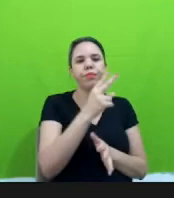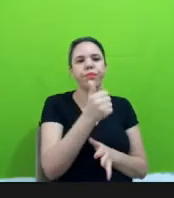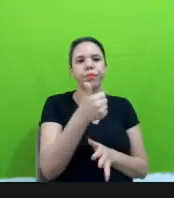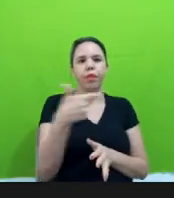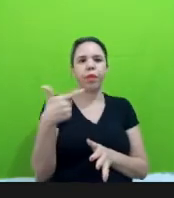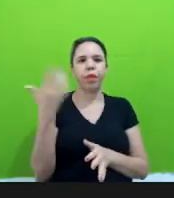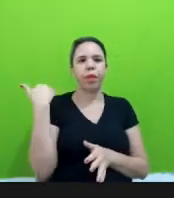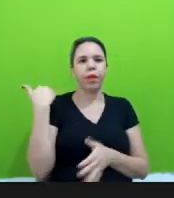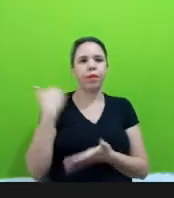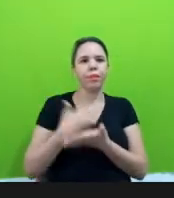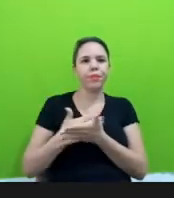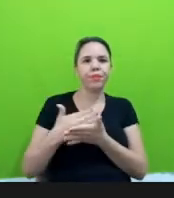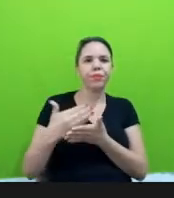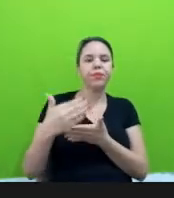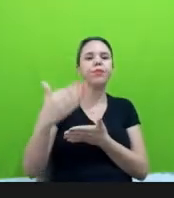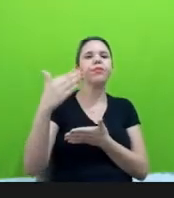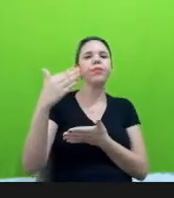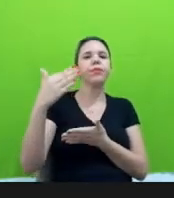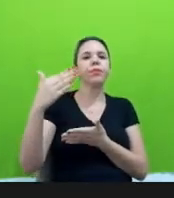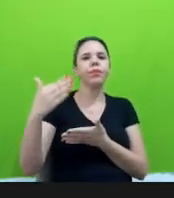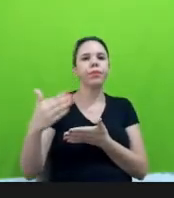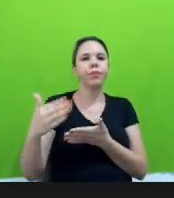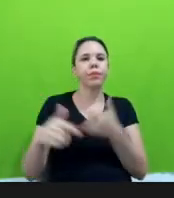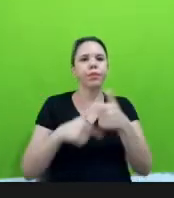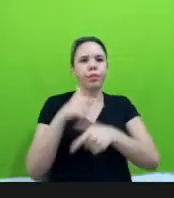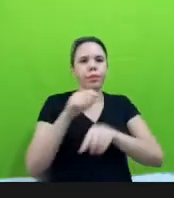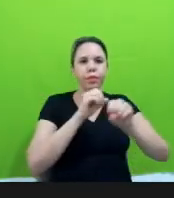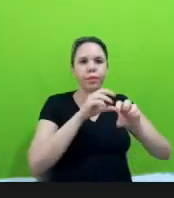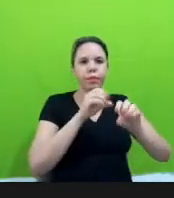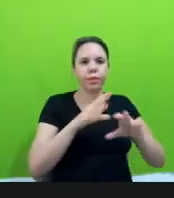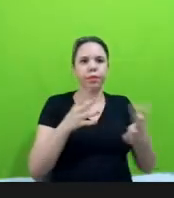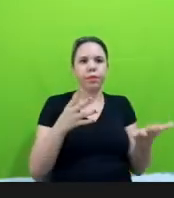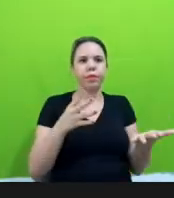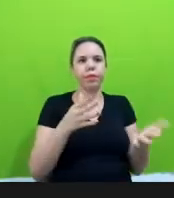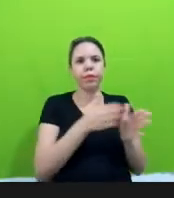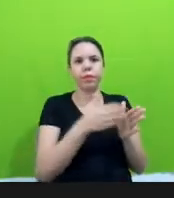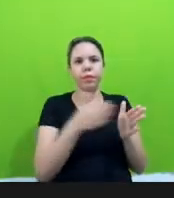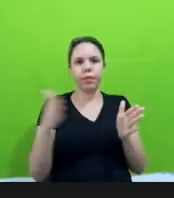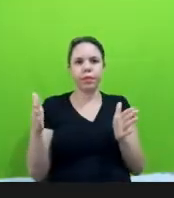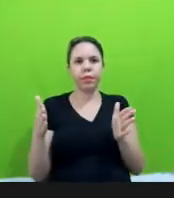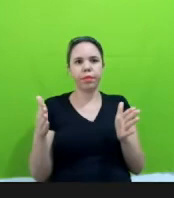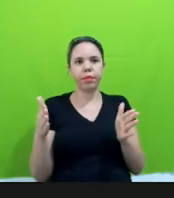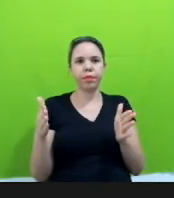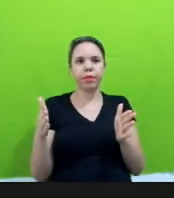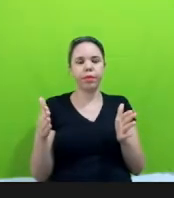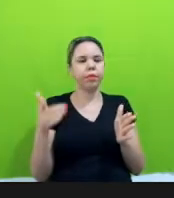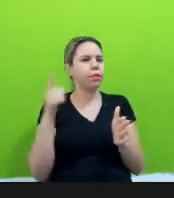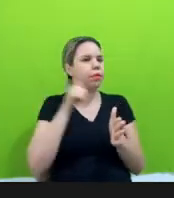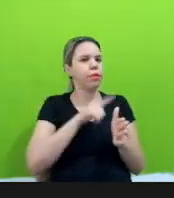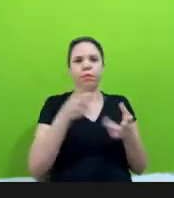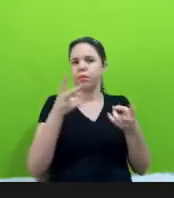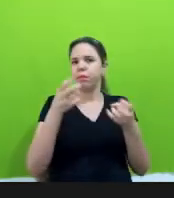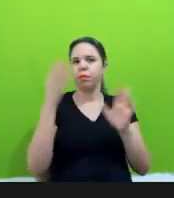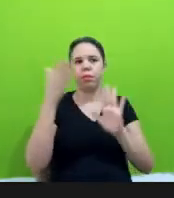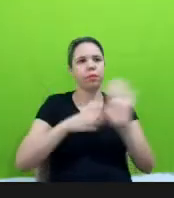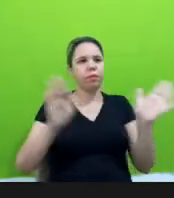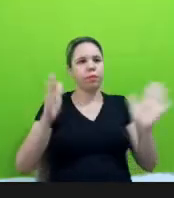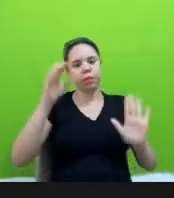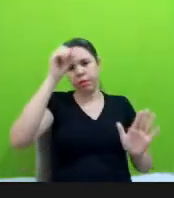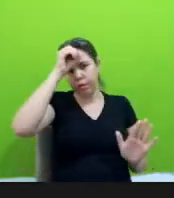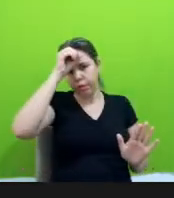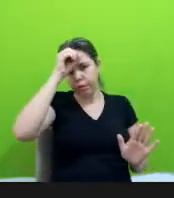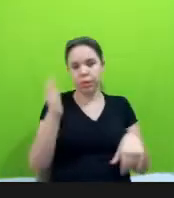comecei a trabalhar com educação mais ou menos nesse período. Então, eu não consigo nem saber muito bem como era antes da